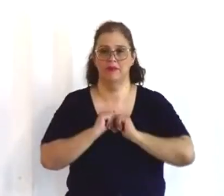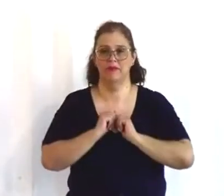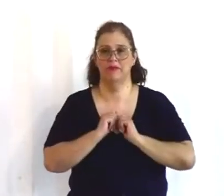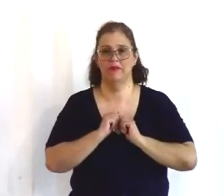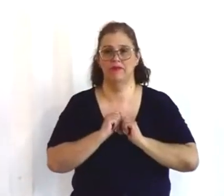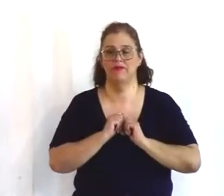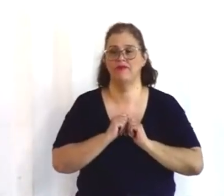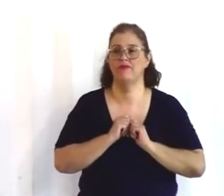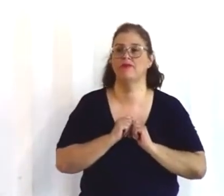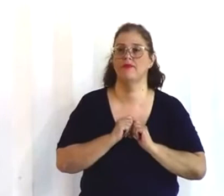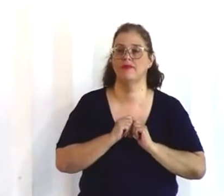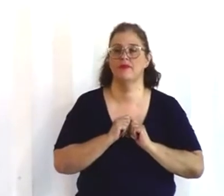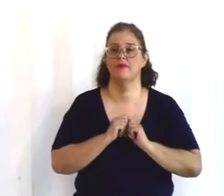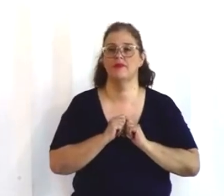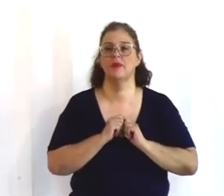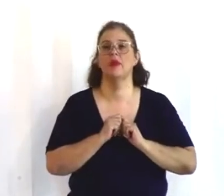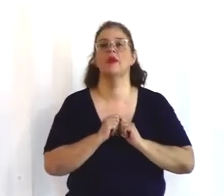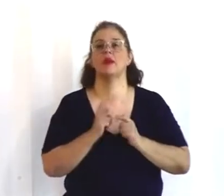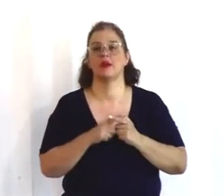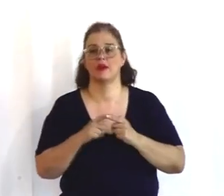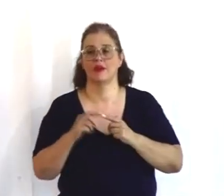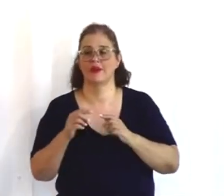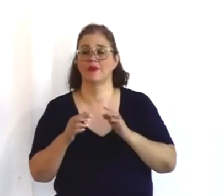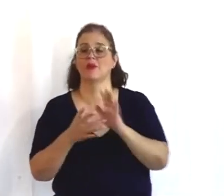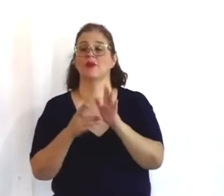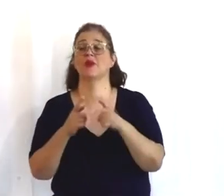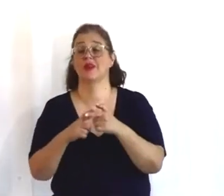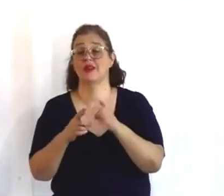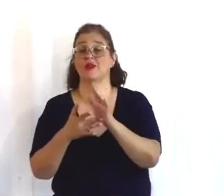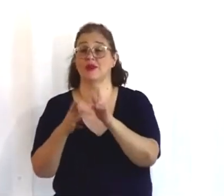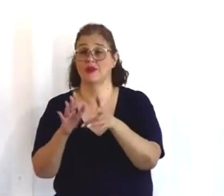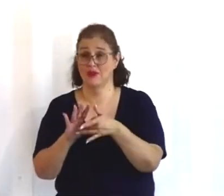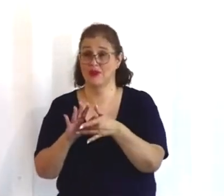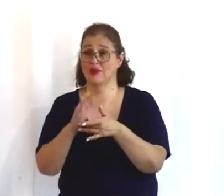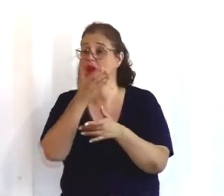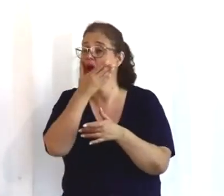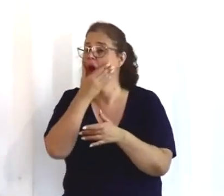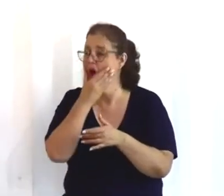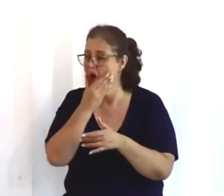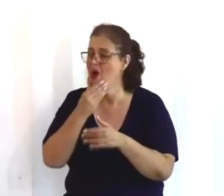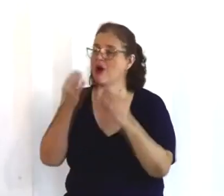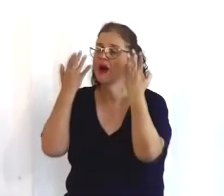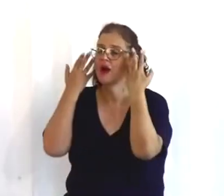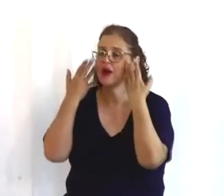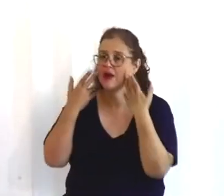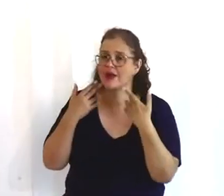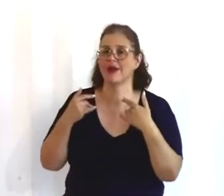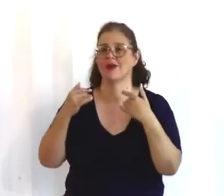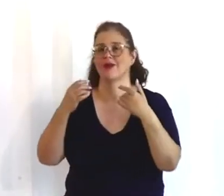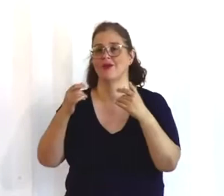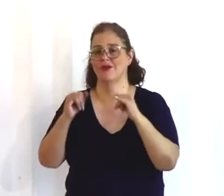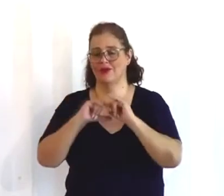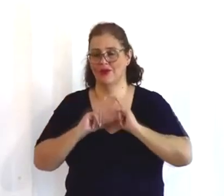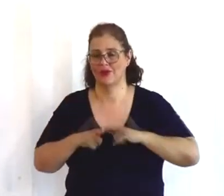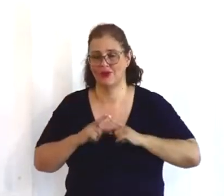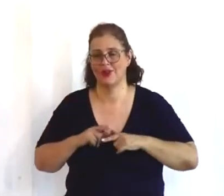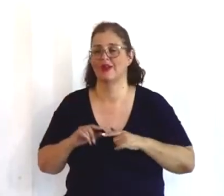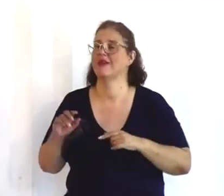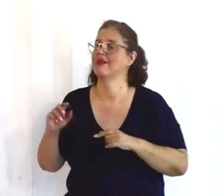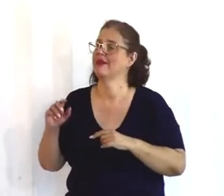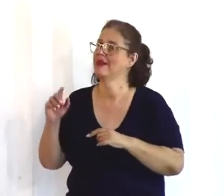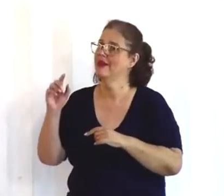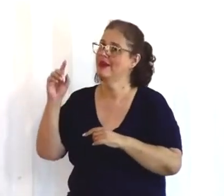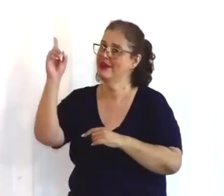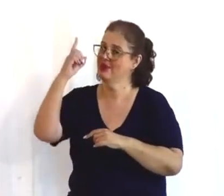raiz de Davi, venceu. Por isso podemos declarar que somos nele mais do que vencedores. O que